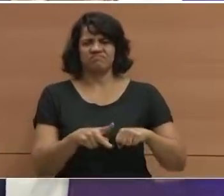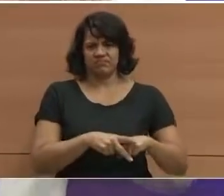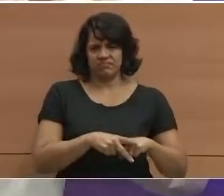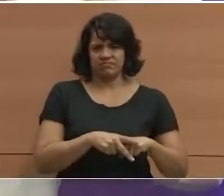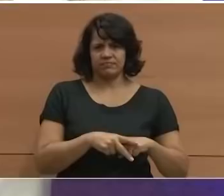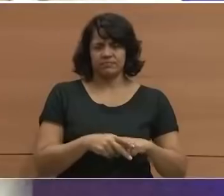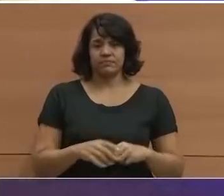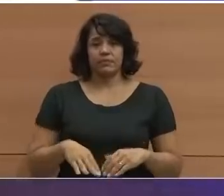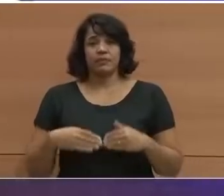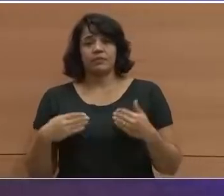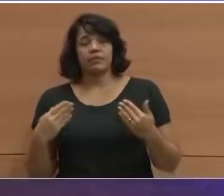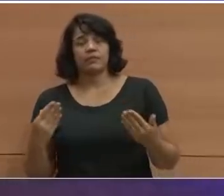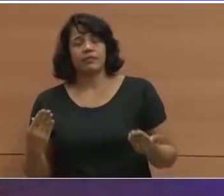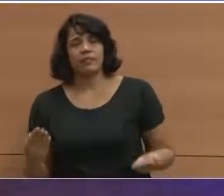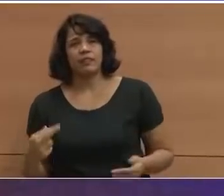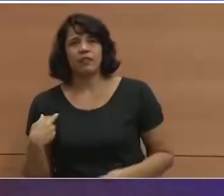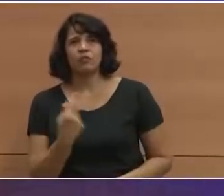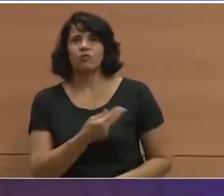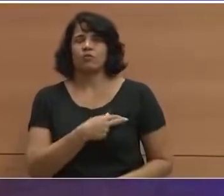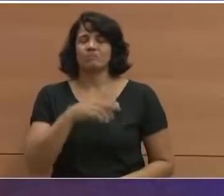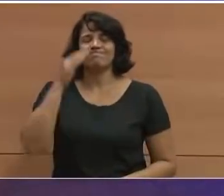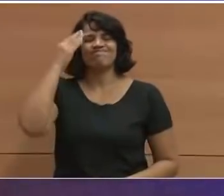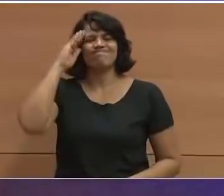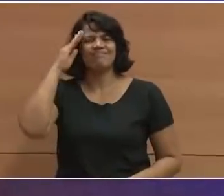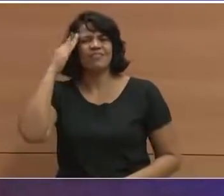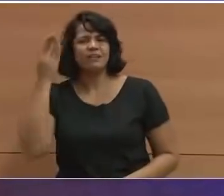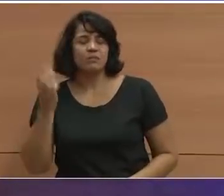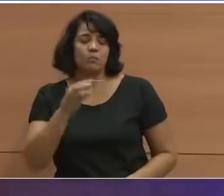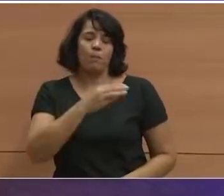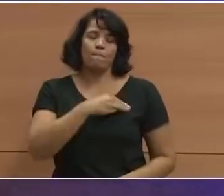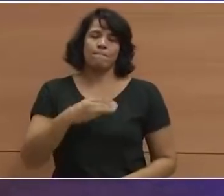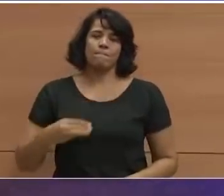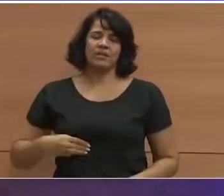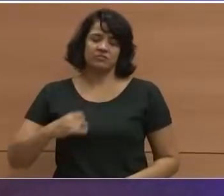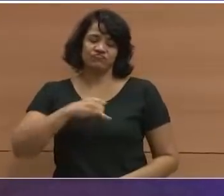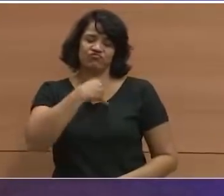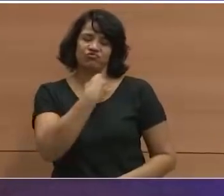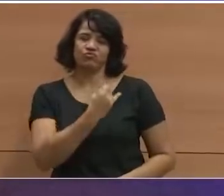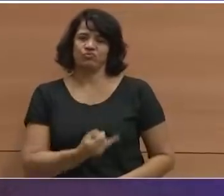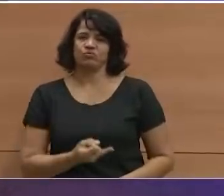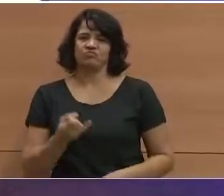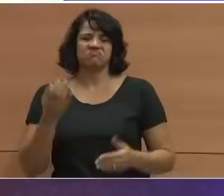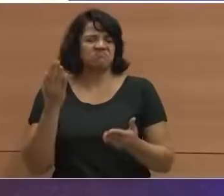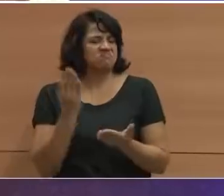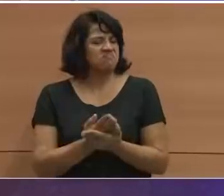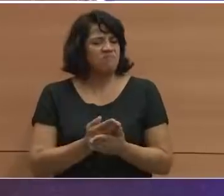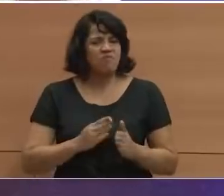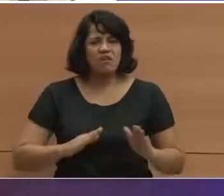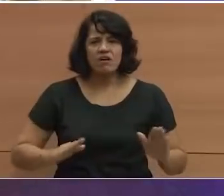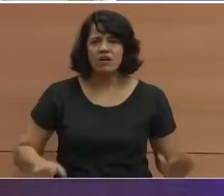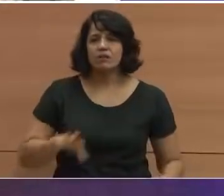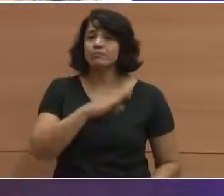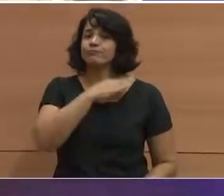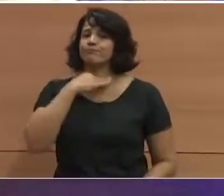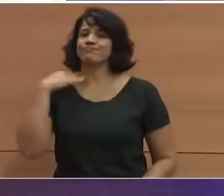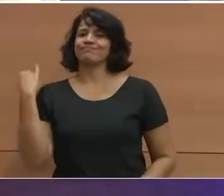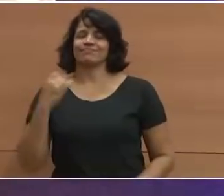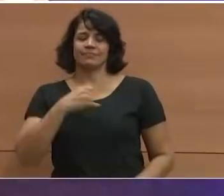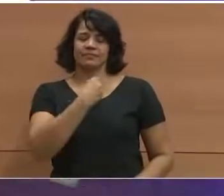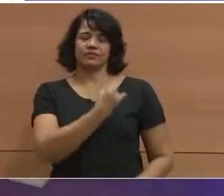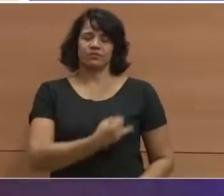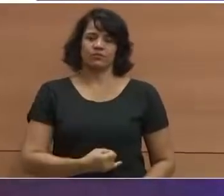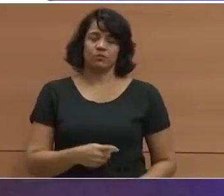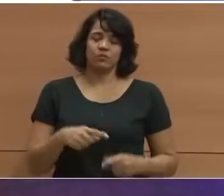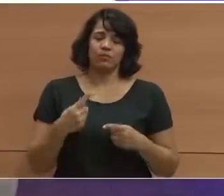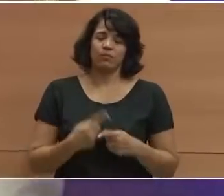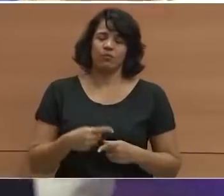de João não morre com a morte de João, porque esse é o ministério da vida,